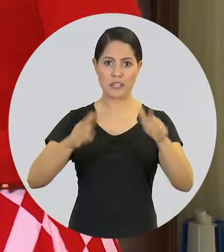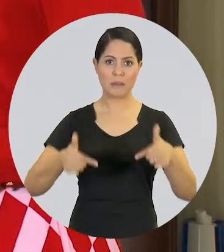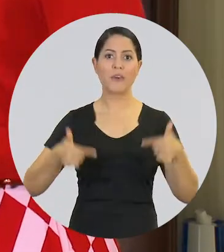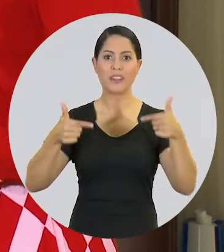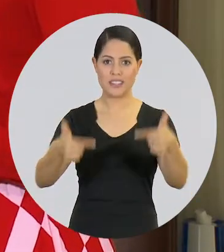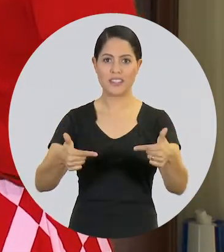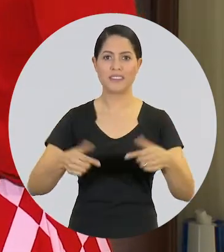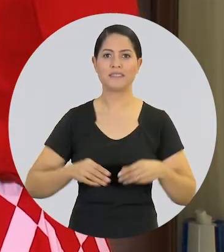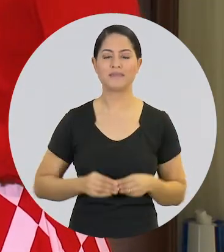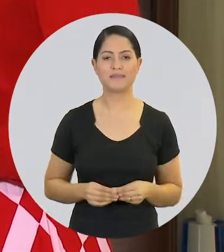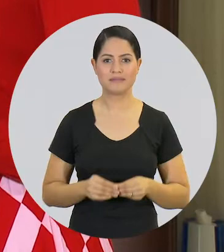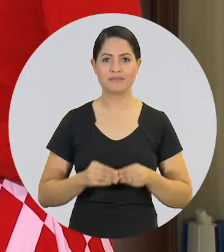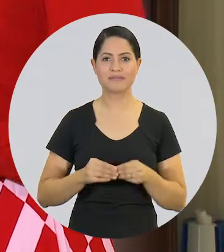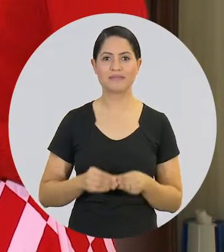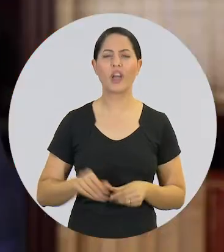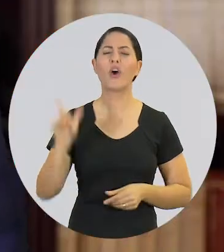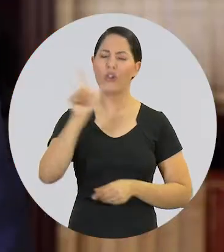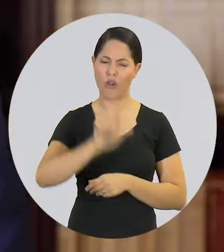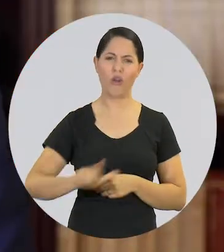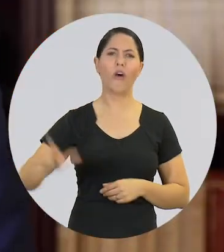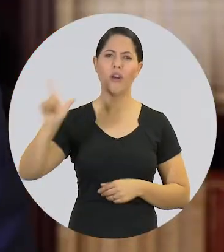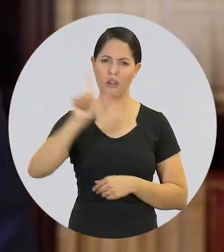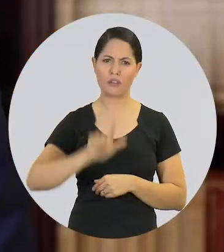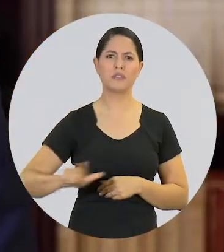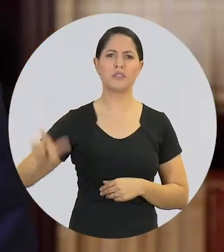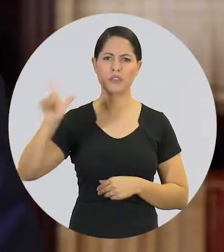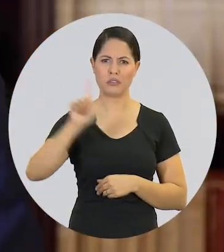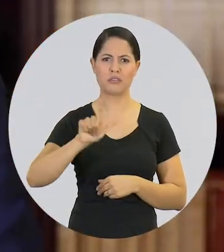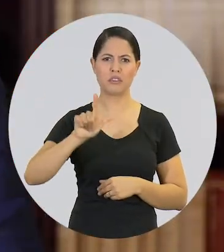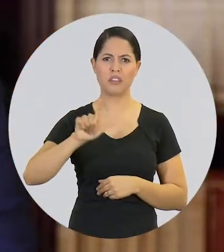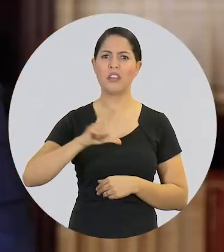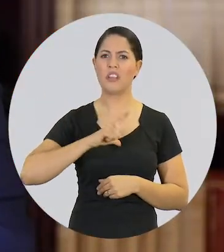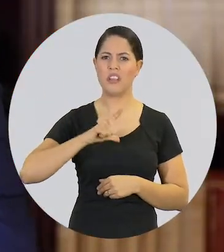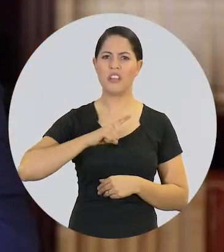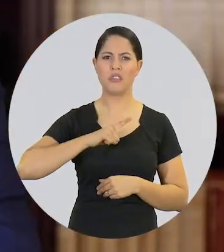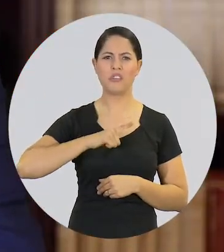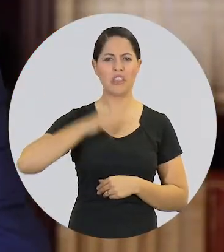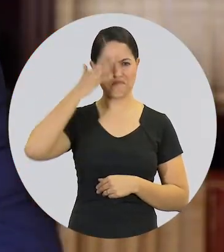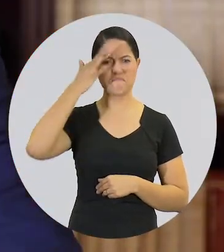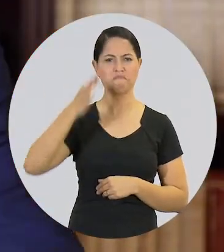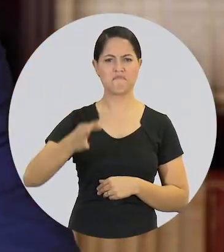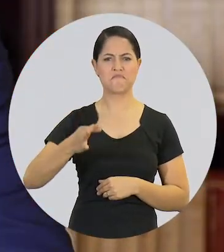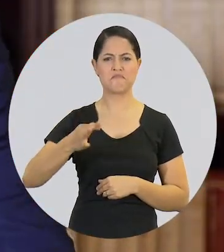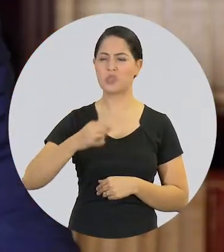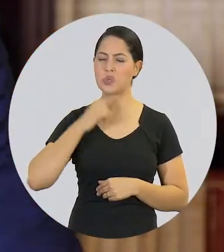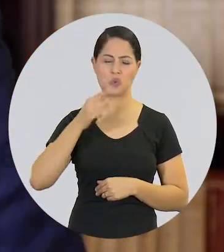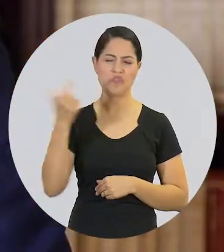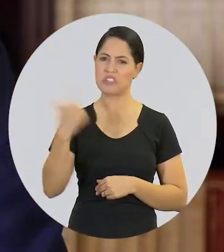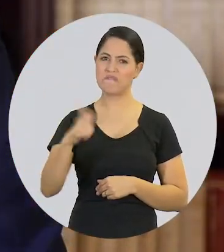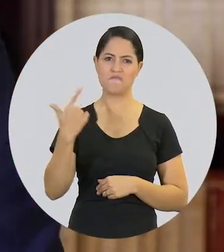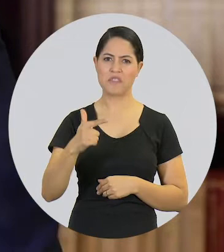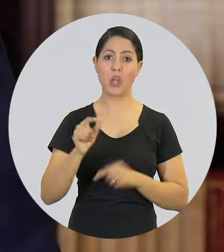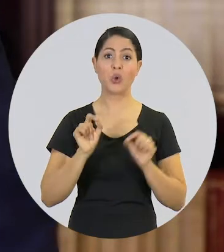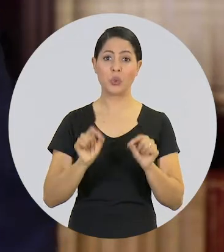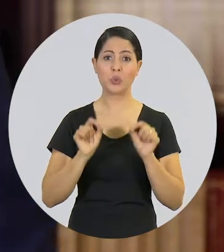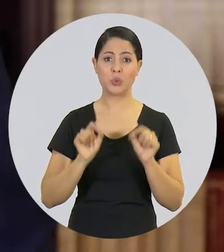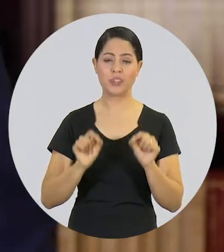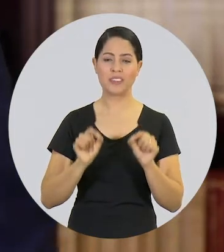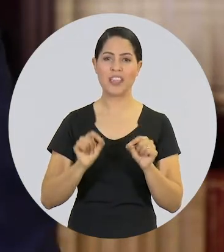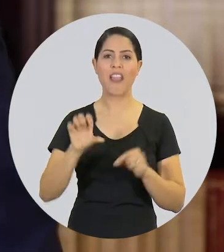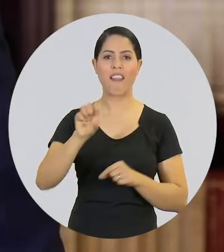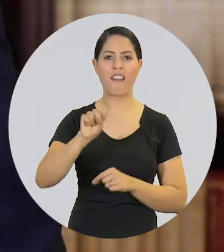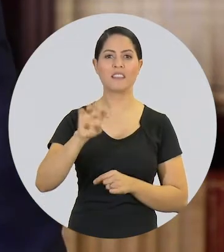o Estado Democrático de Direito do país? Sem dúvida alguma. Não tenho absolutamente qualquer dúvida